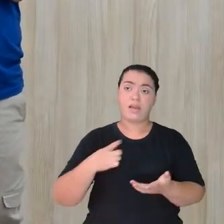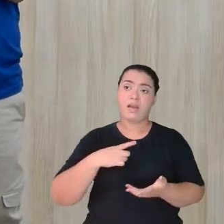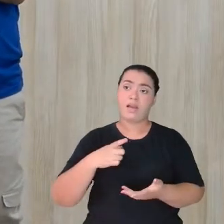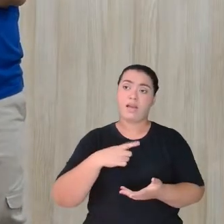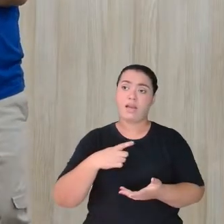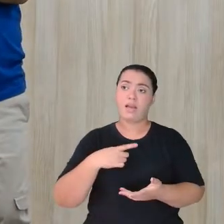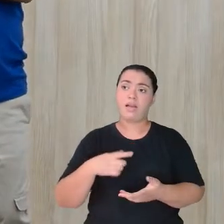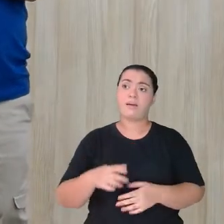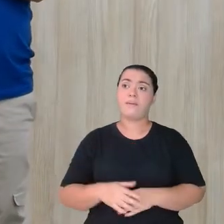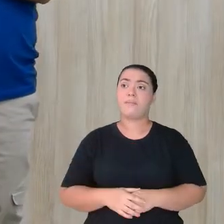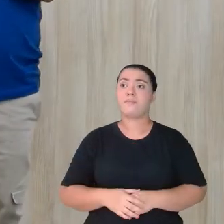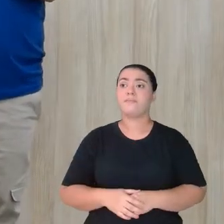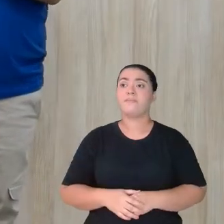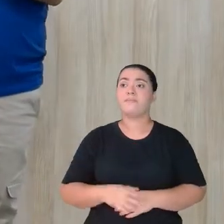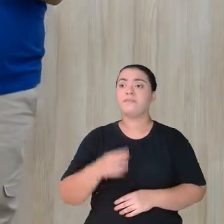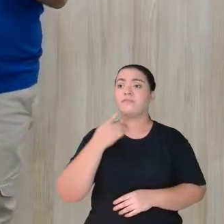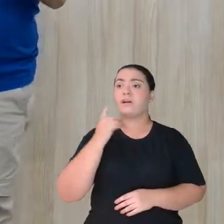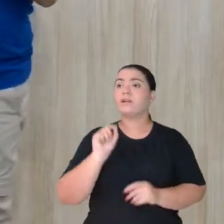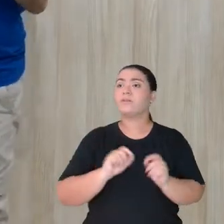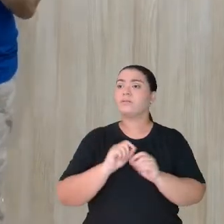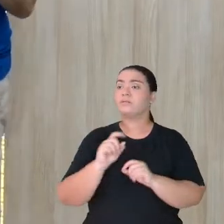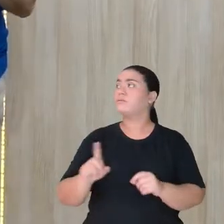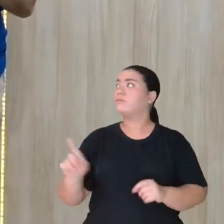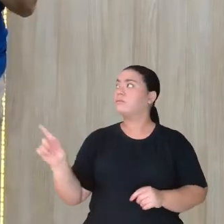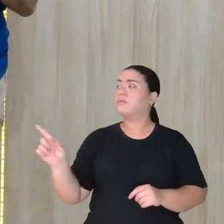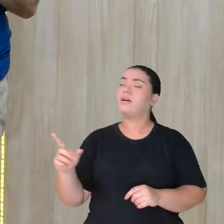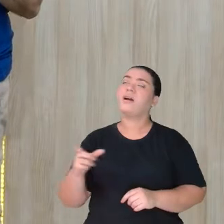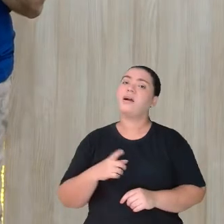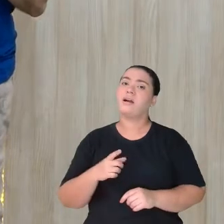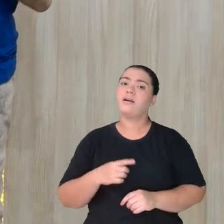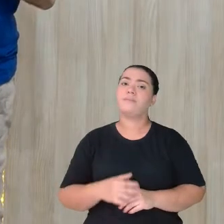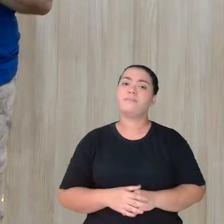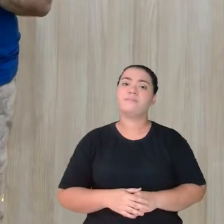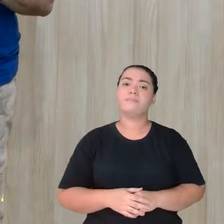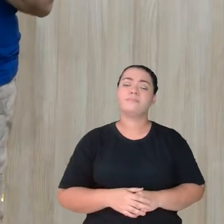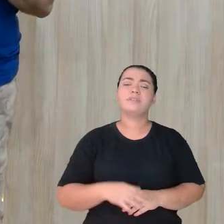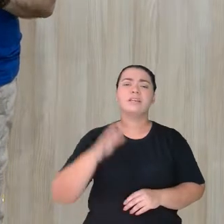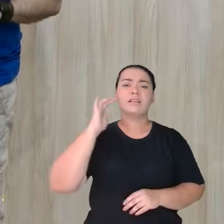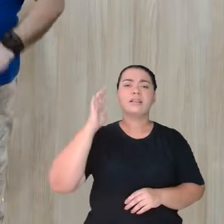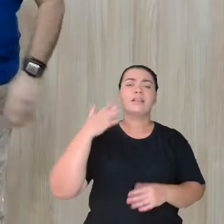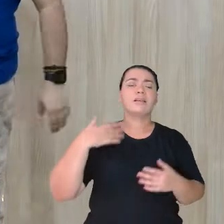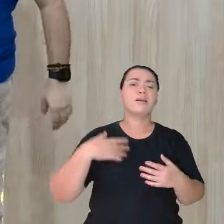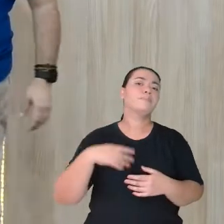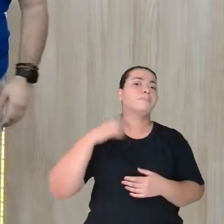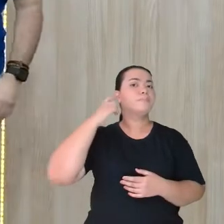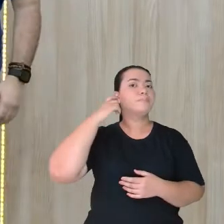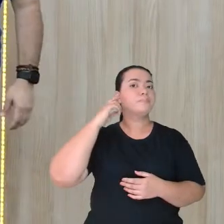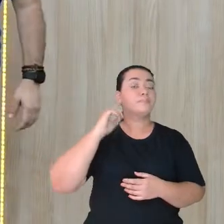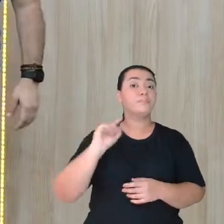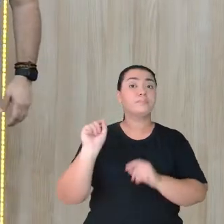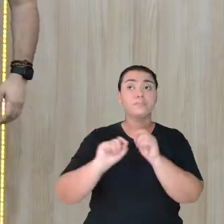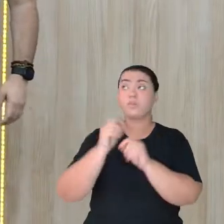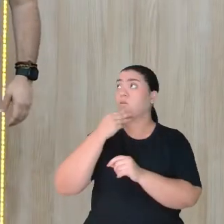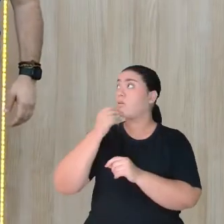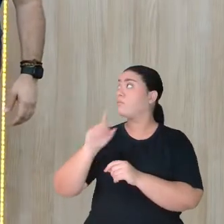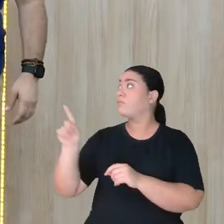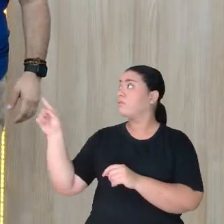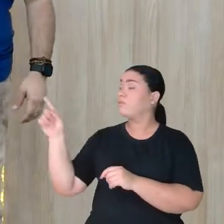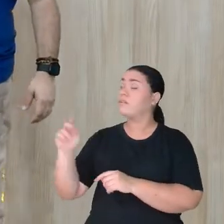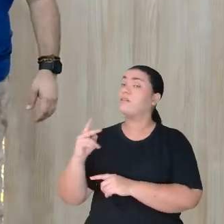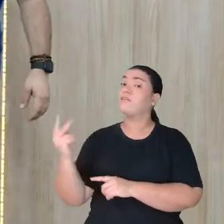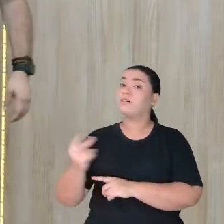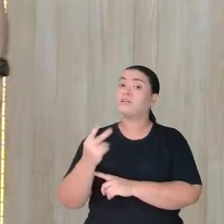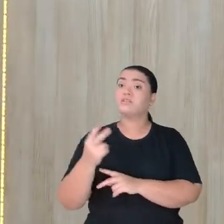bem simples, inclusive, a gente teria aqui uma ideia, né? Então, veja, o Confúcio ele valorizava